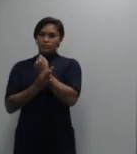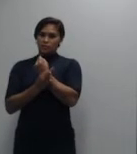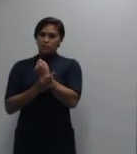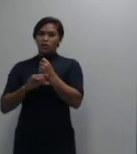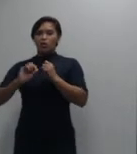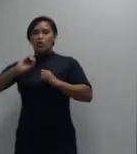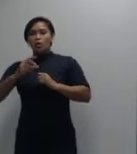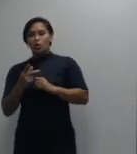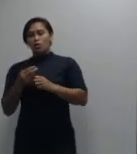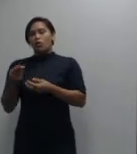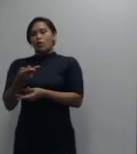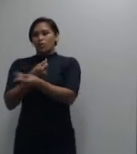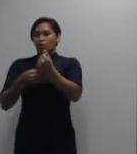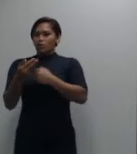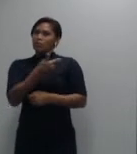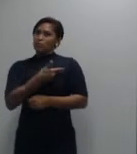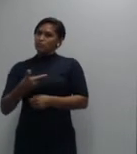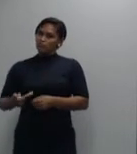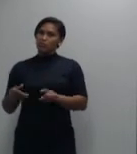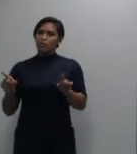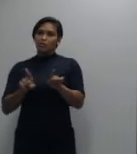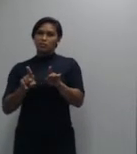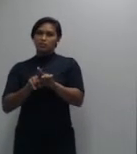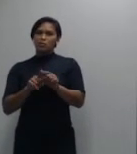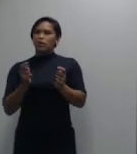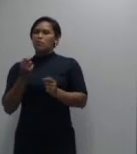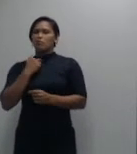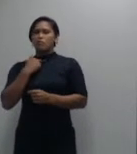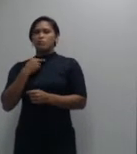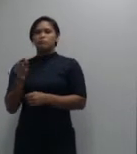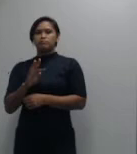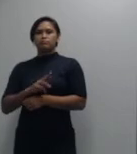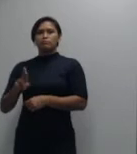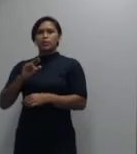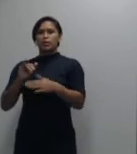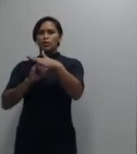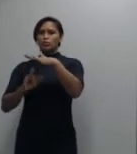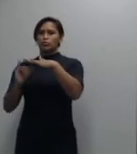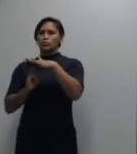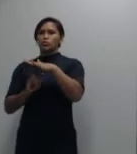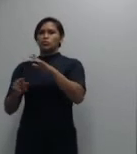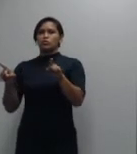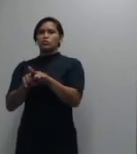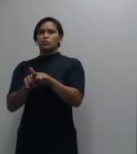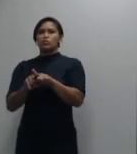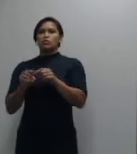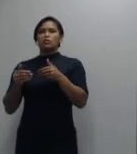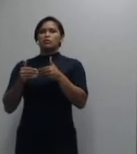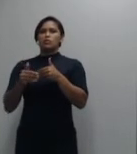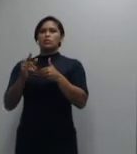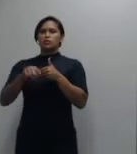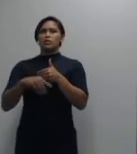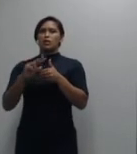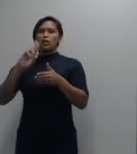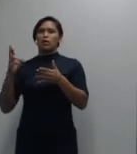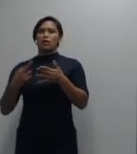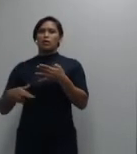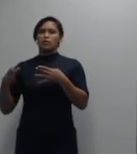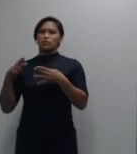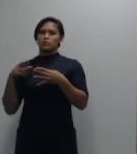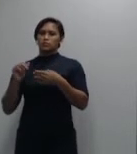economia públicas não servindo excepcional Instituto como sucedâneo recursal